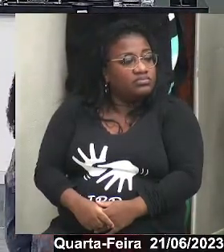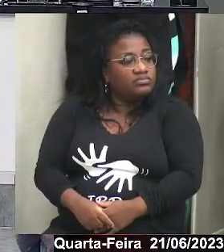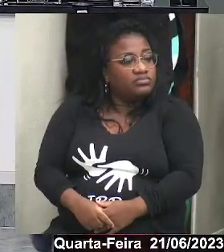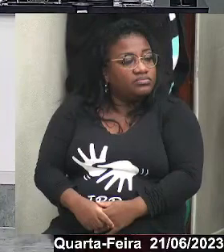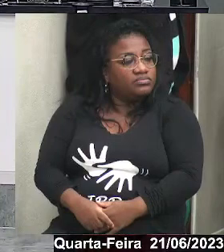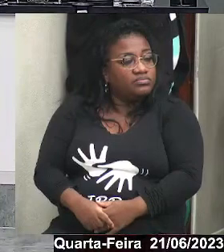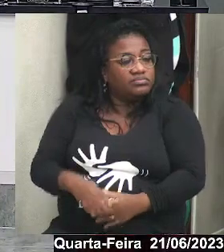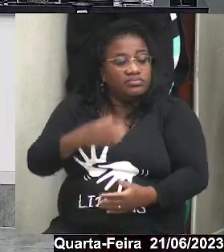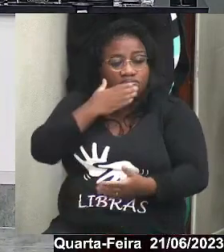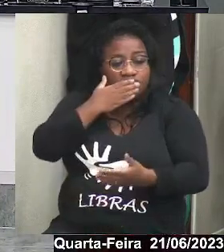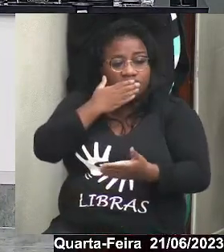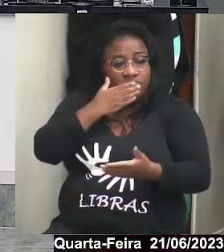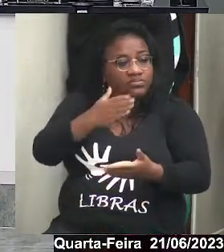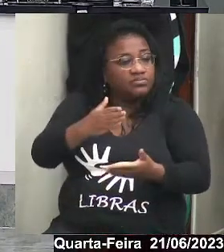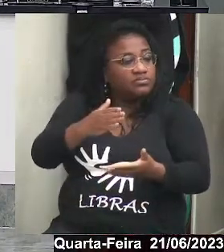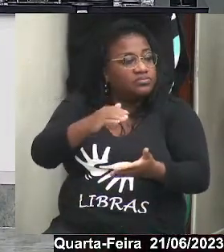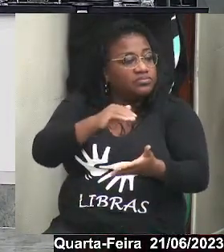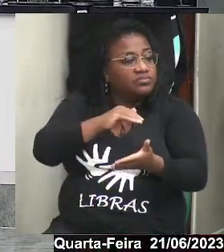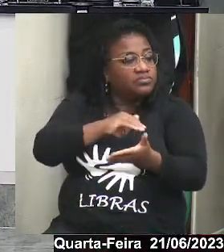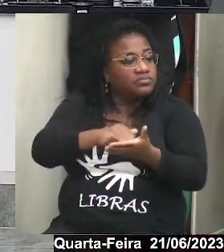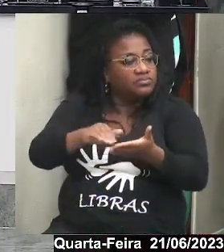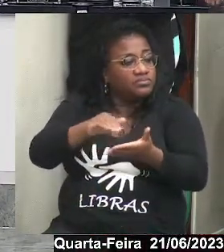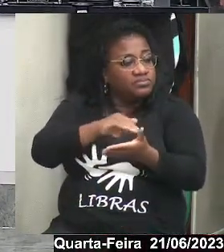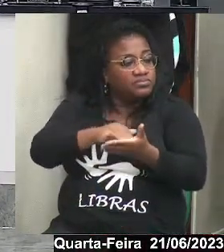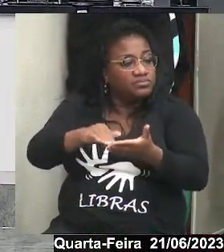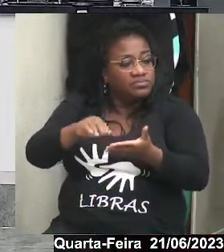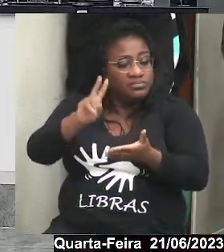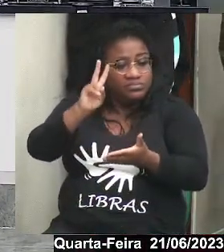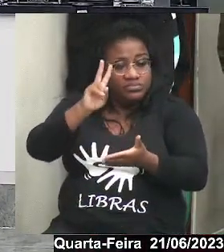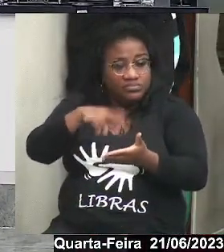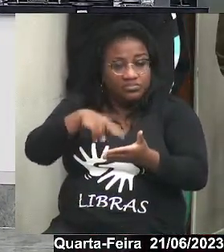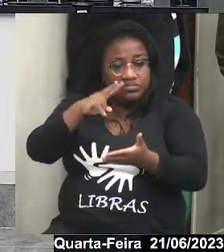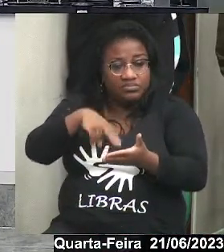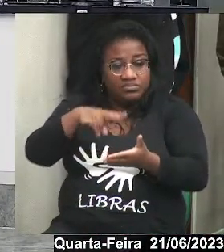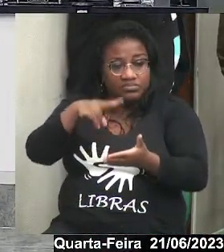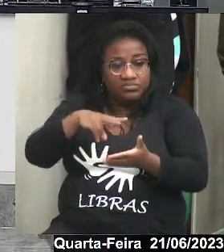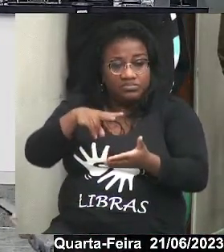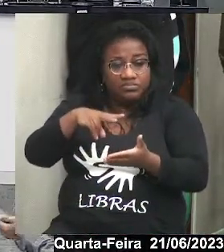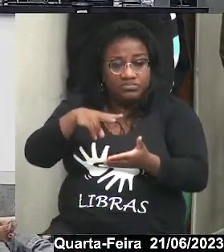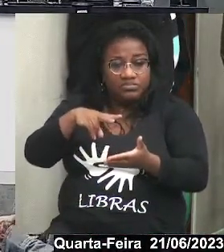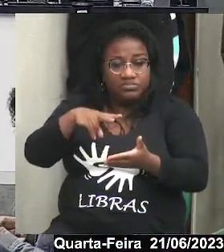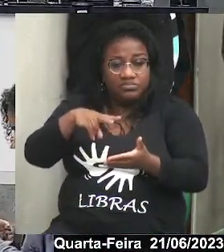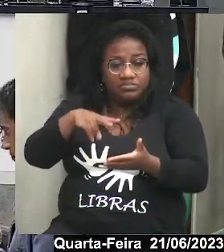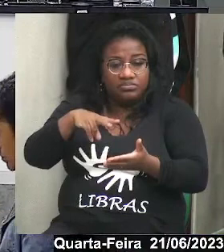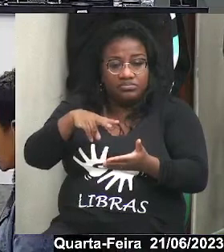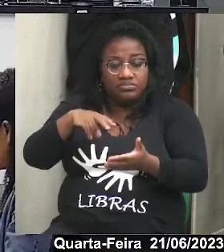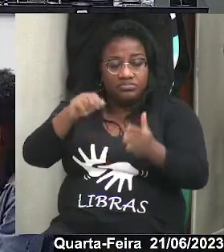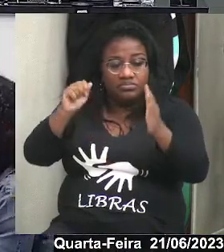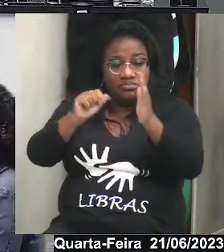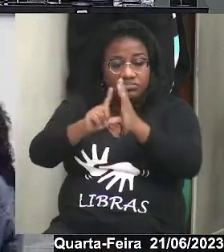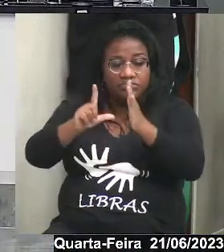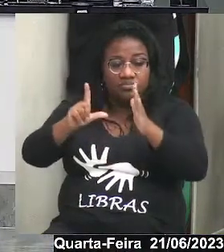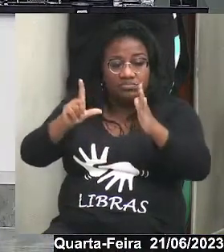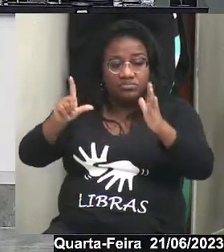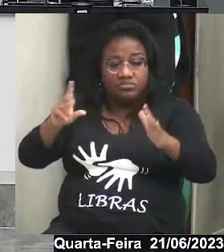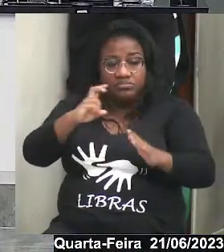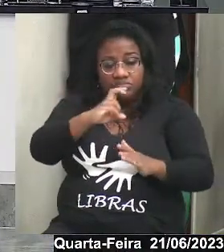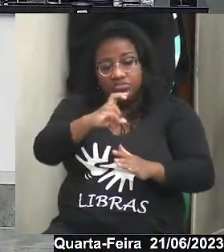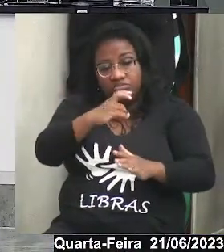Solicito ao senhor secretário que faça leitura do decreto legislativo